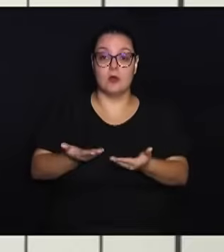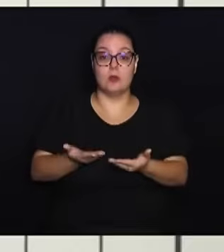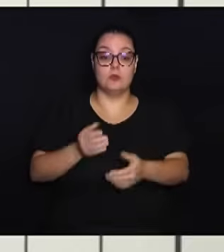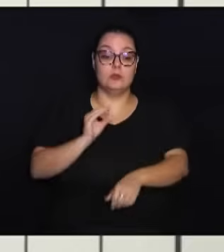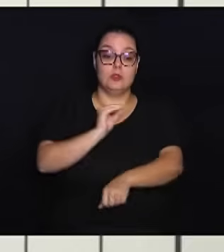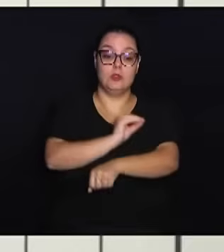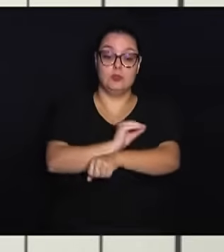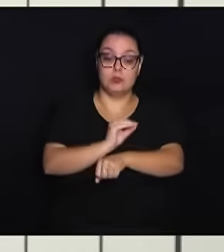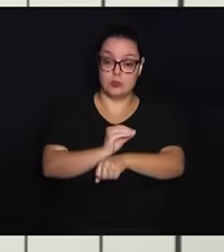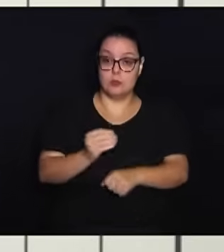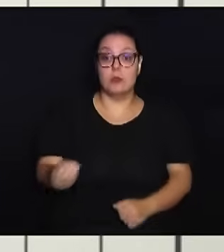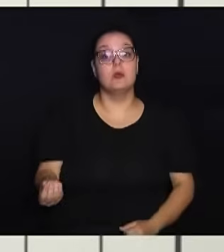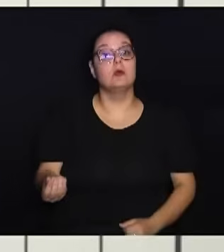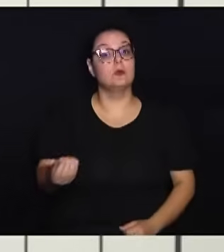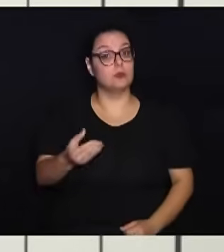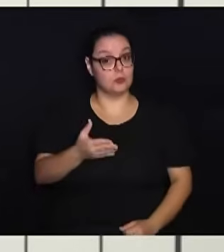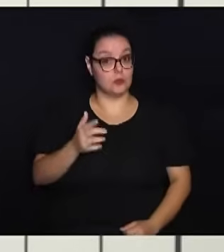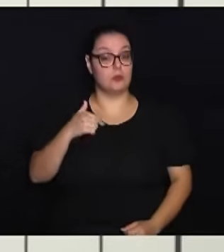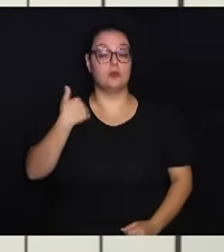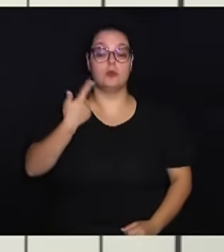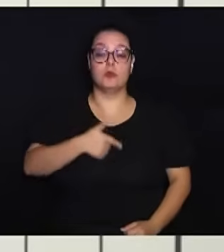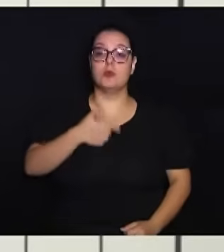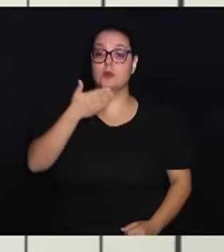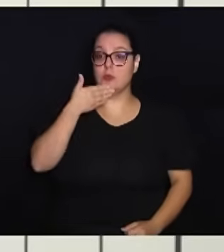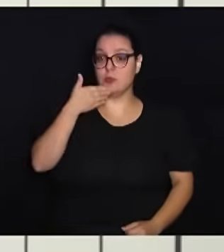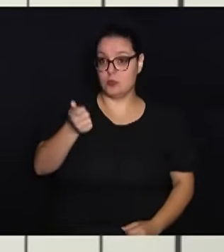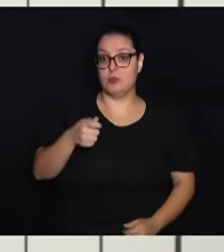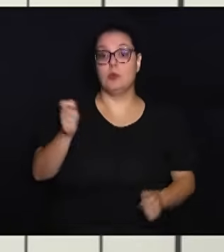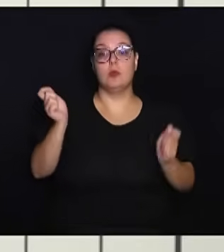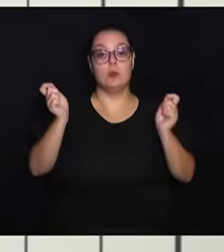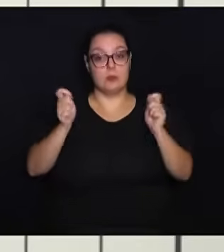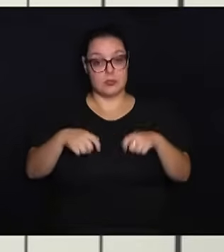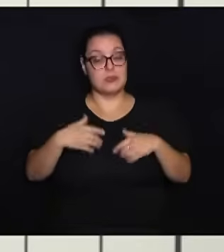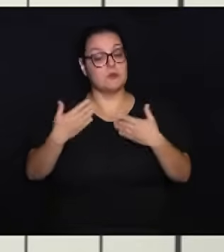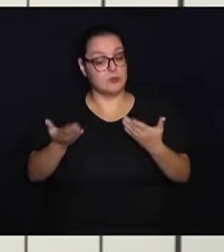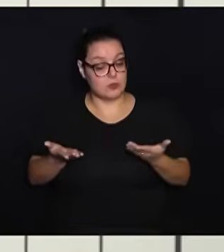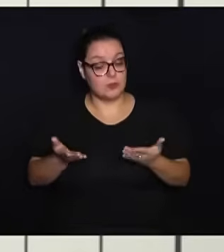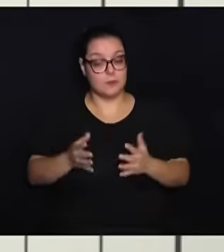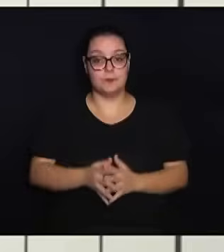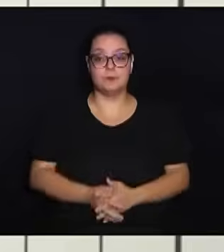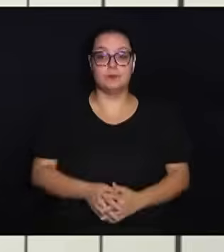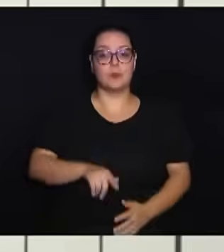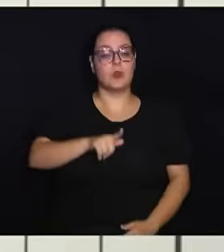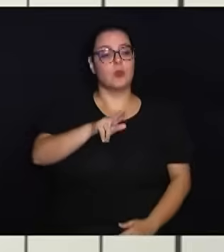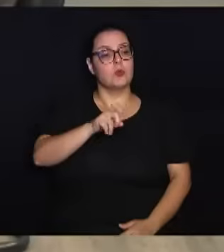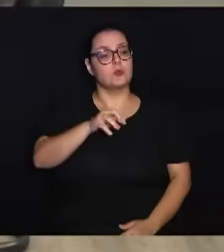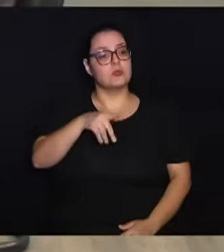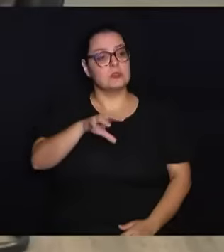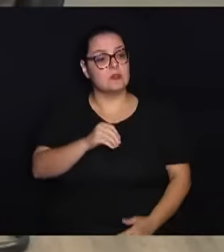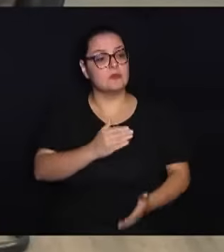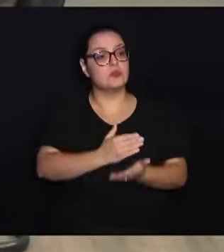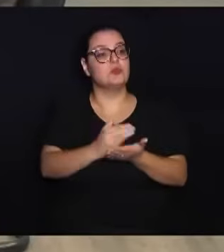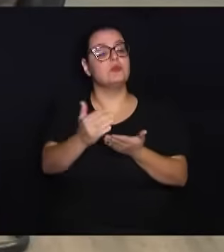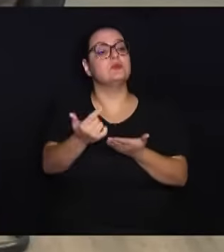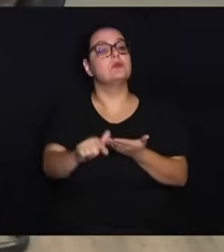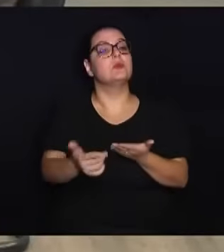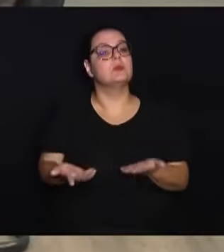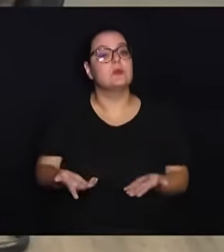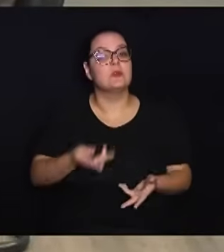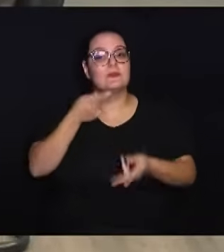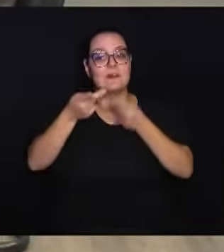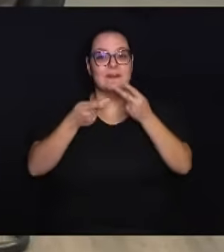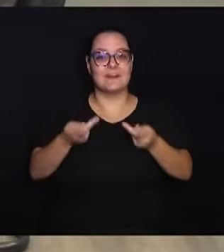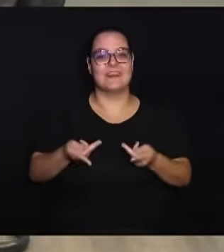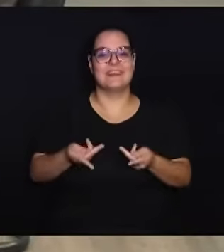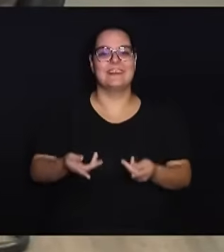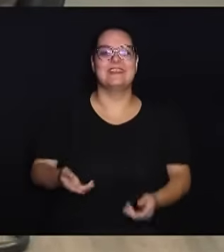nosso novo possa ser o melhor possível, né? Gustavo, os recomeços, vamos falar deles,